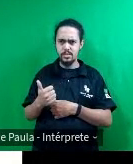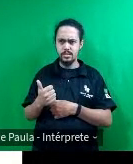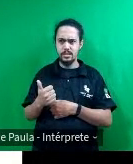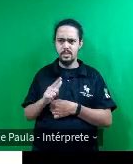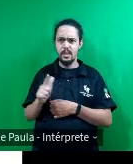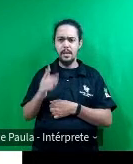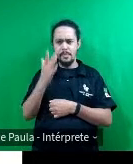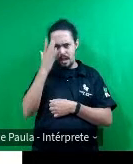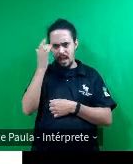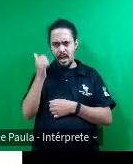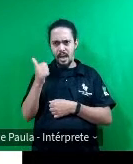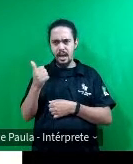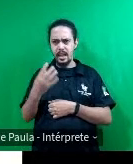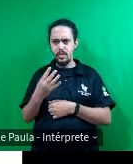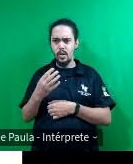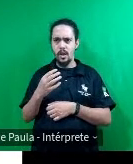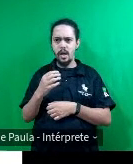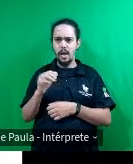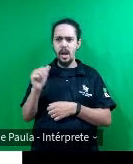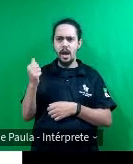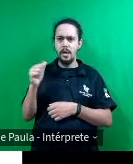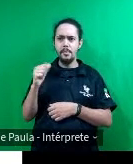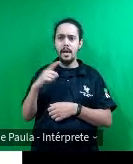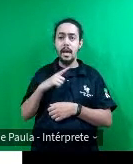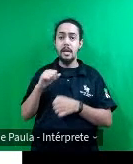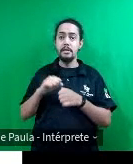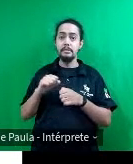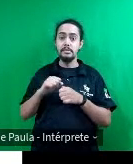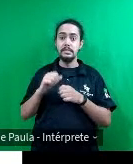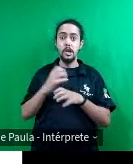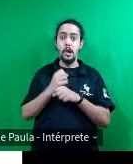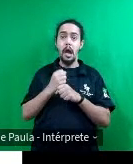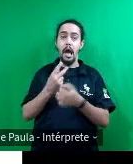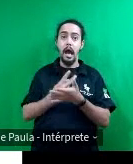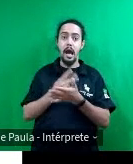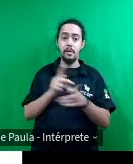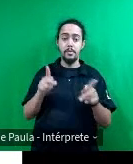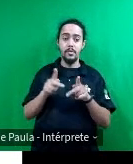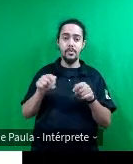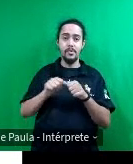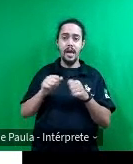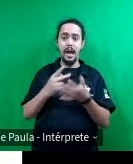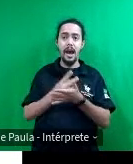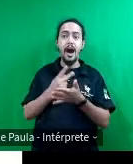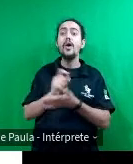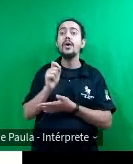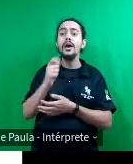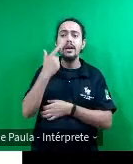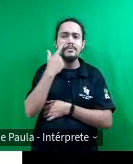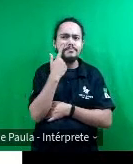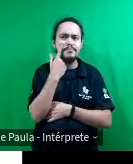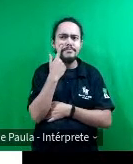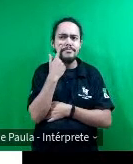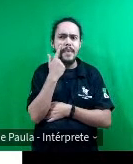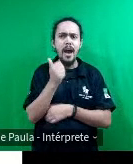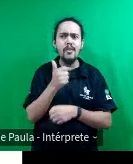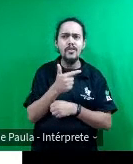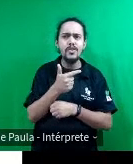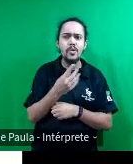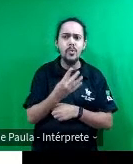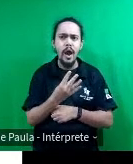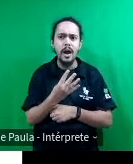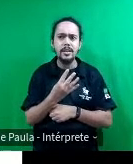né? Porque temos alguma conta errada aqui. O que eu fiz de errado aqui, pessoal? 24 dividido